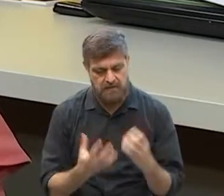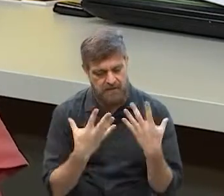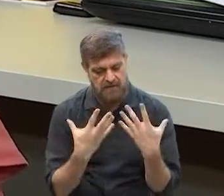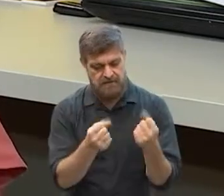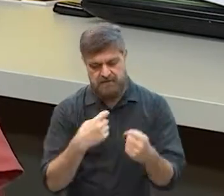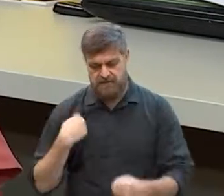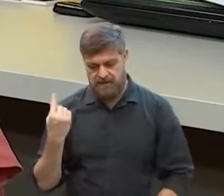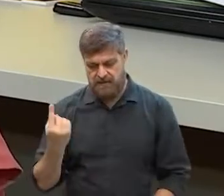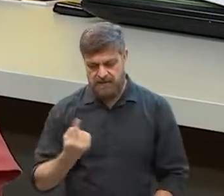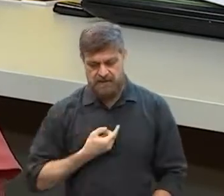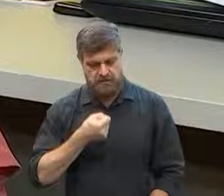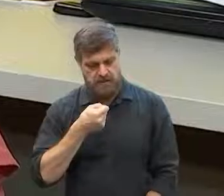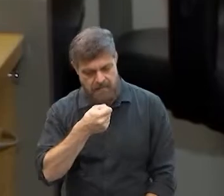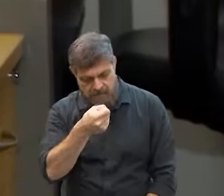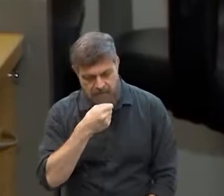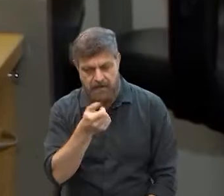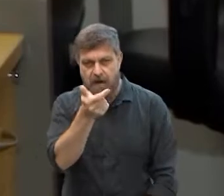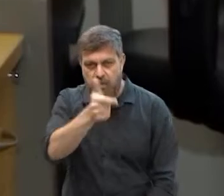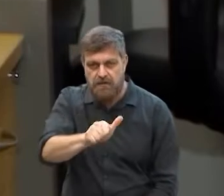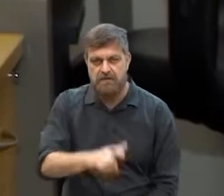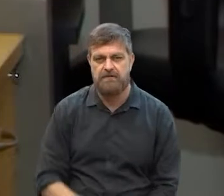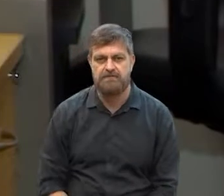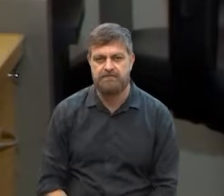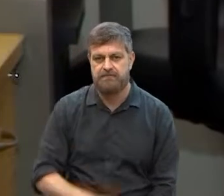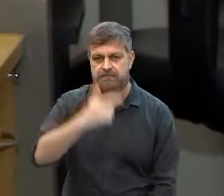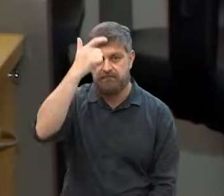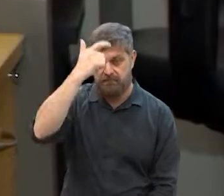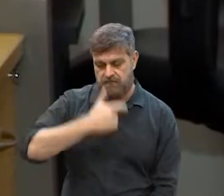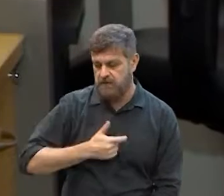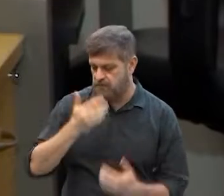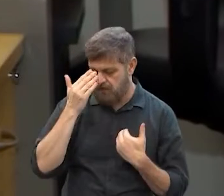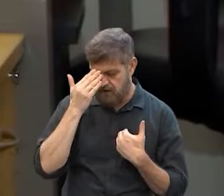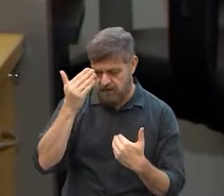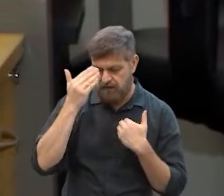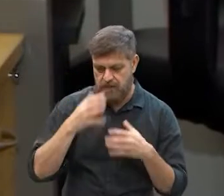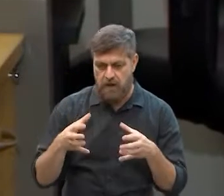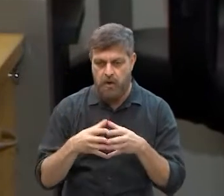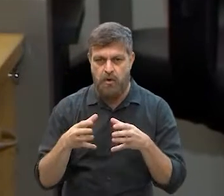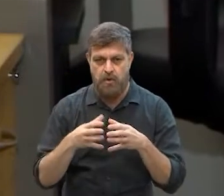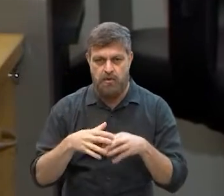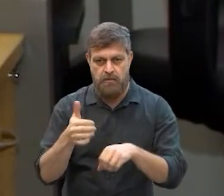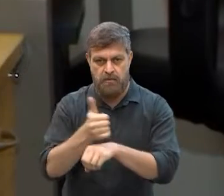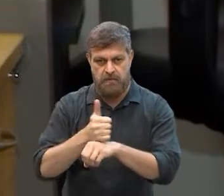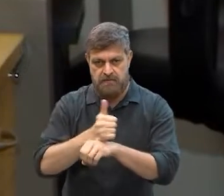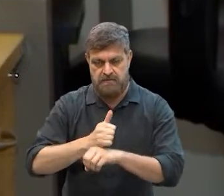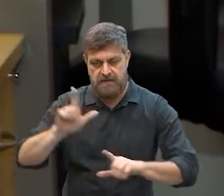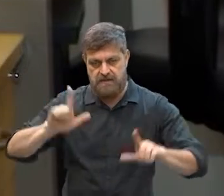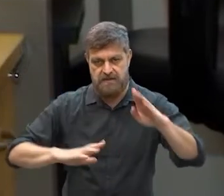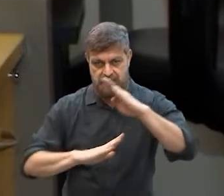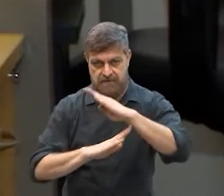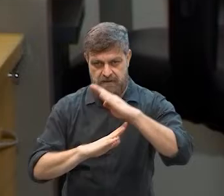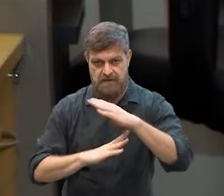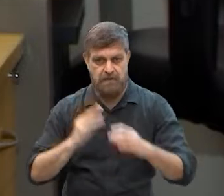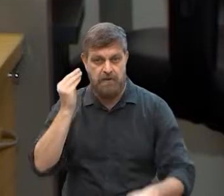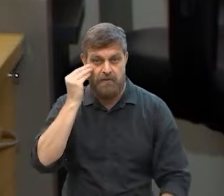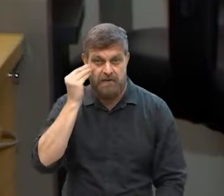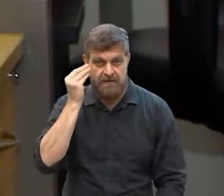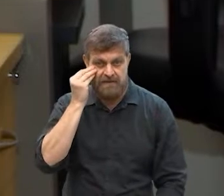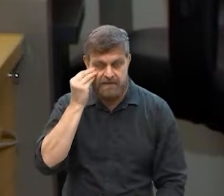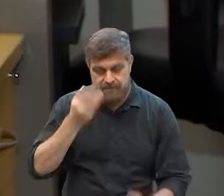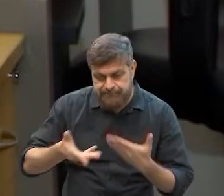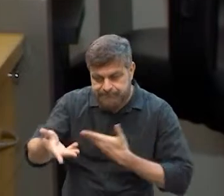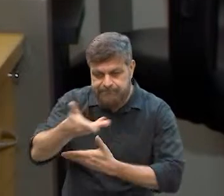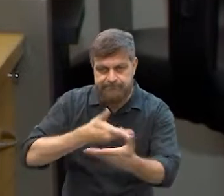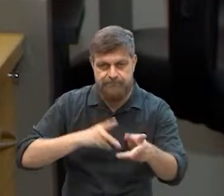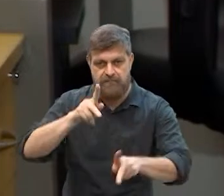portas, receber a nossa equipe mais uma vez. Eu que agradeço toda a equipe da TV Câmara pela oportunidade de conversar diretamente